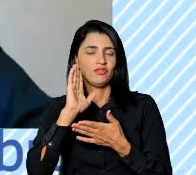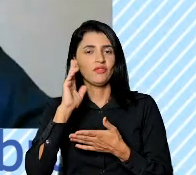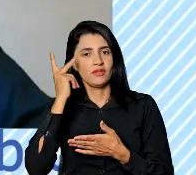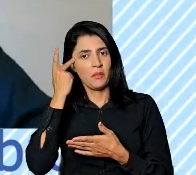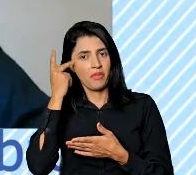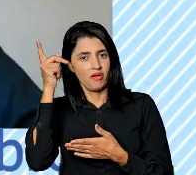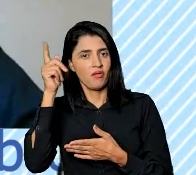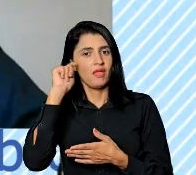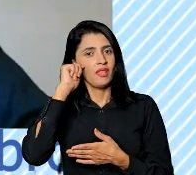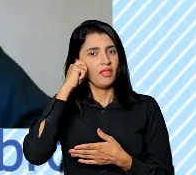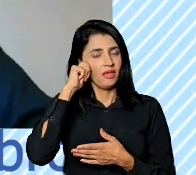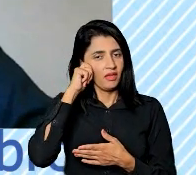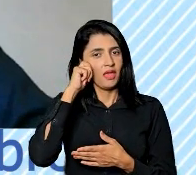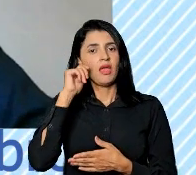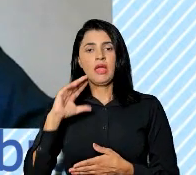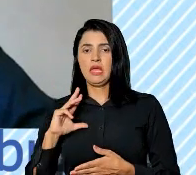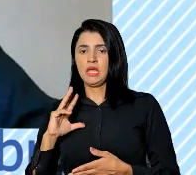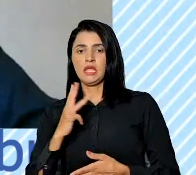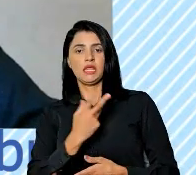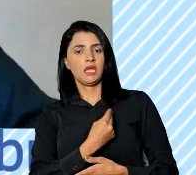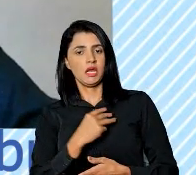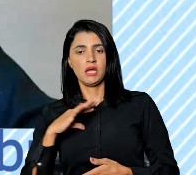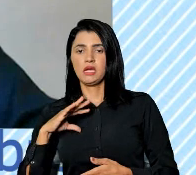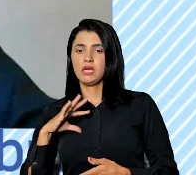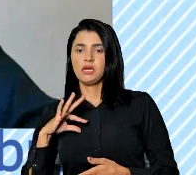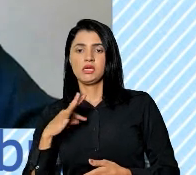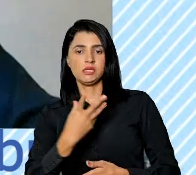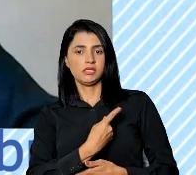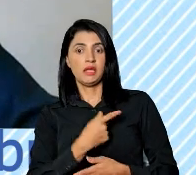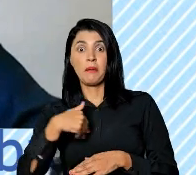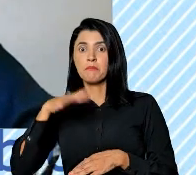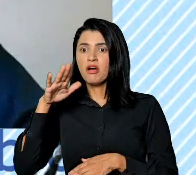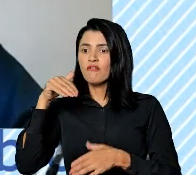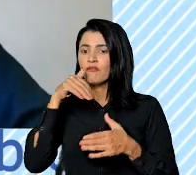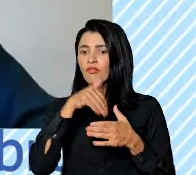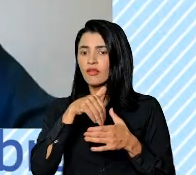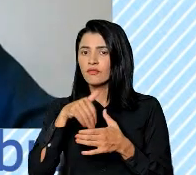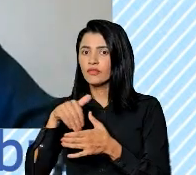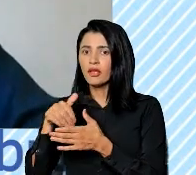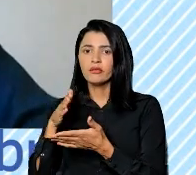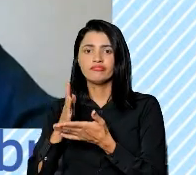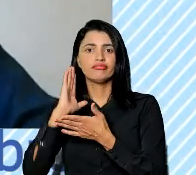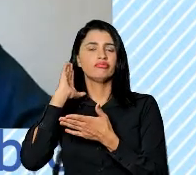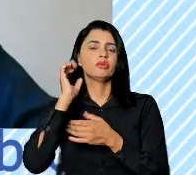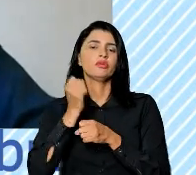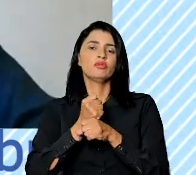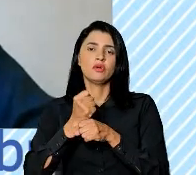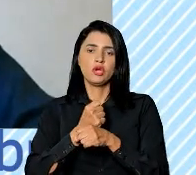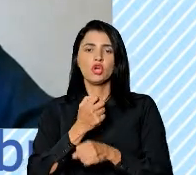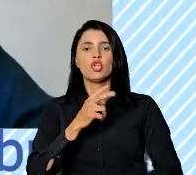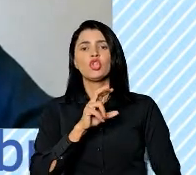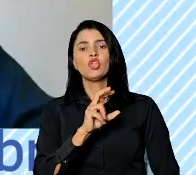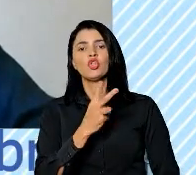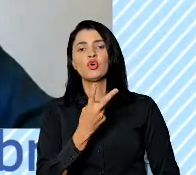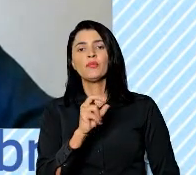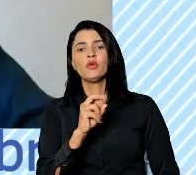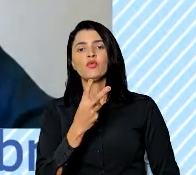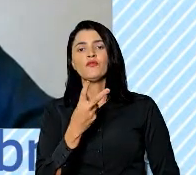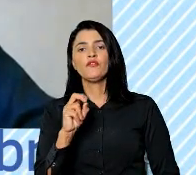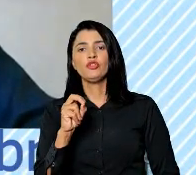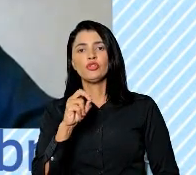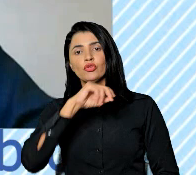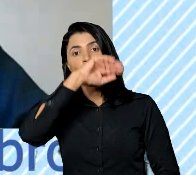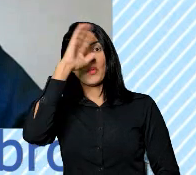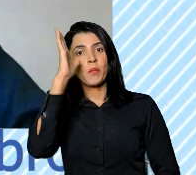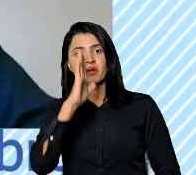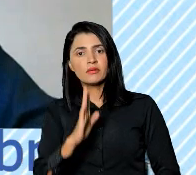e transvestigênero, e foi a mais votada no ano de 2020 em todo o país.